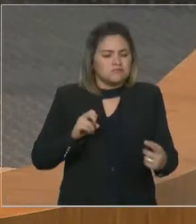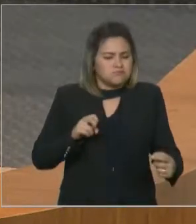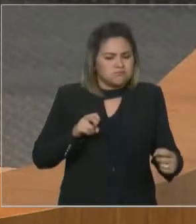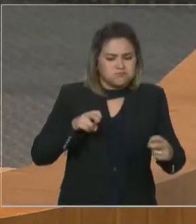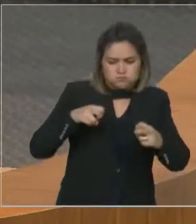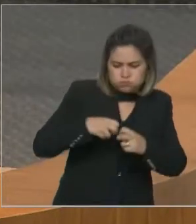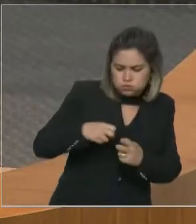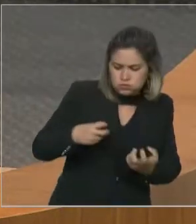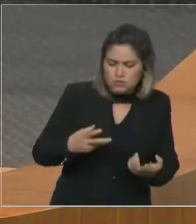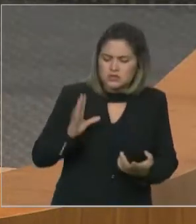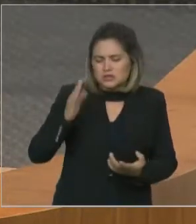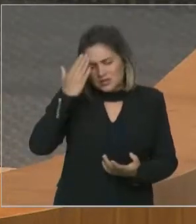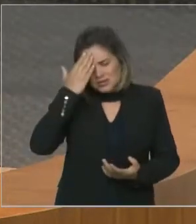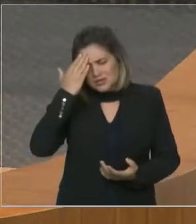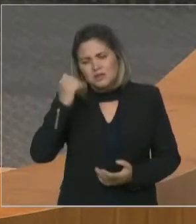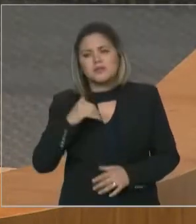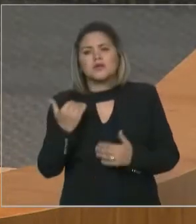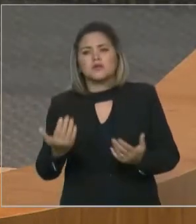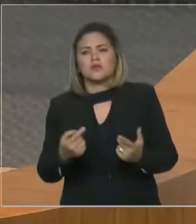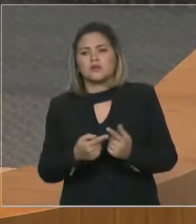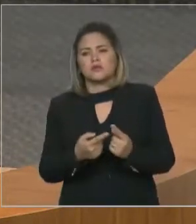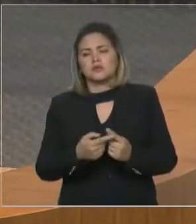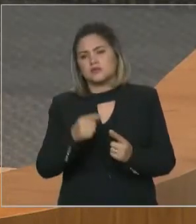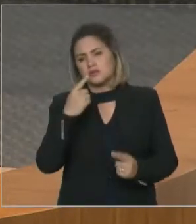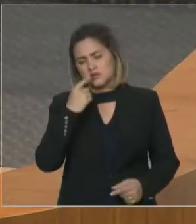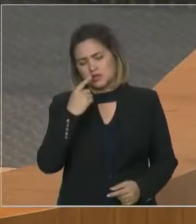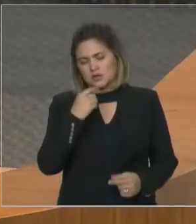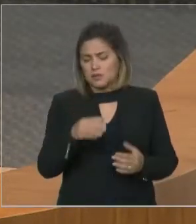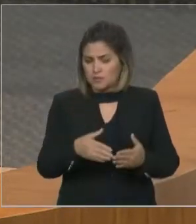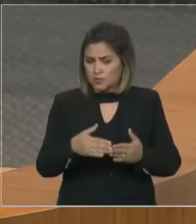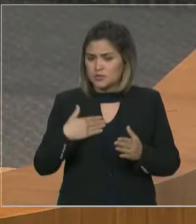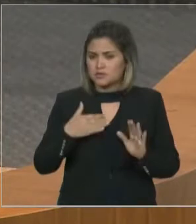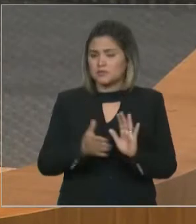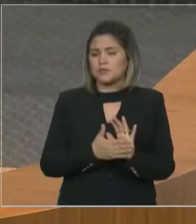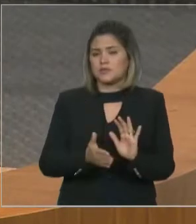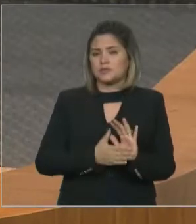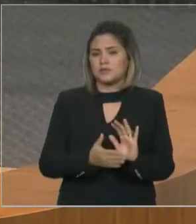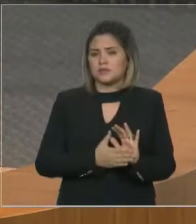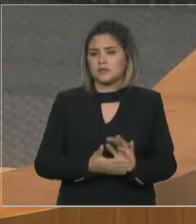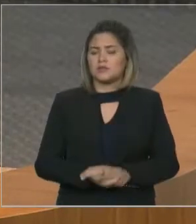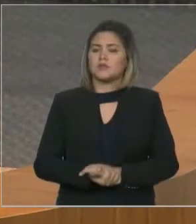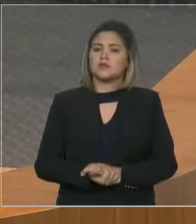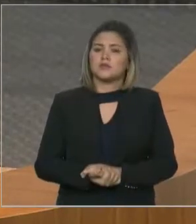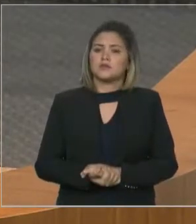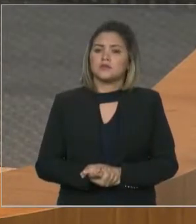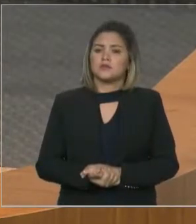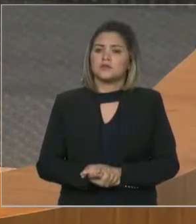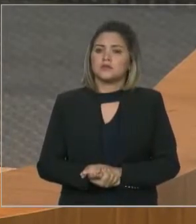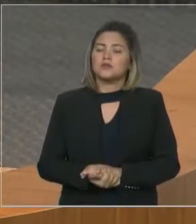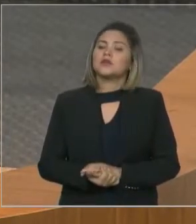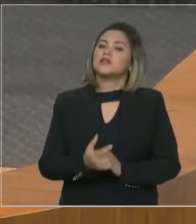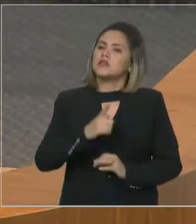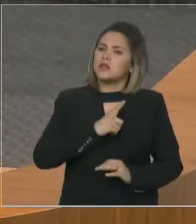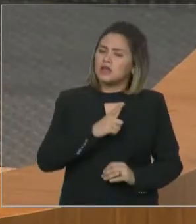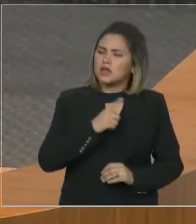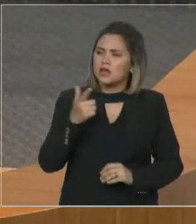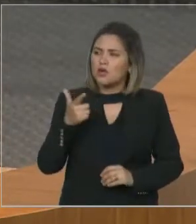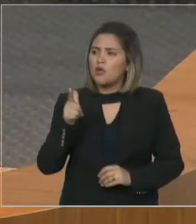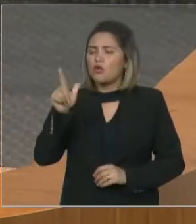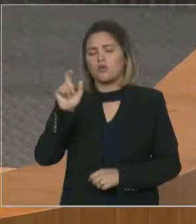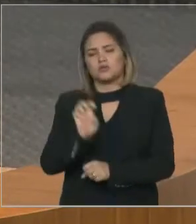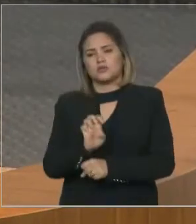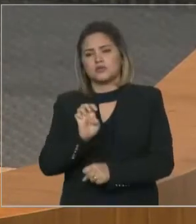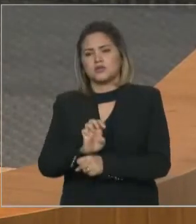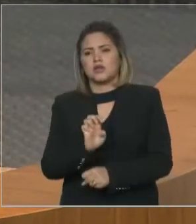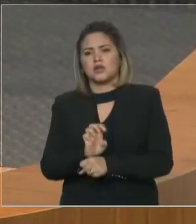estado em que a pessoa se encontre. Por isso eu entrei com esse pedido. Não é só no Maranhão que existe isso. Nós já temos aqui na Paraíba,